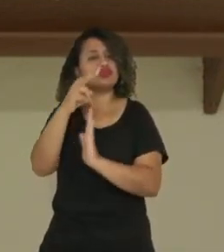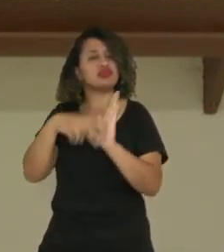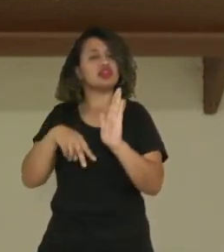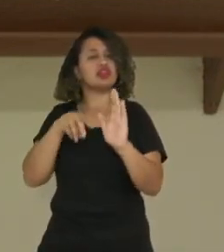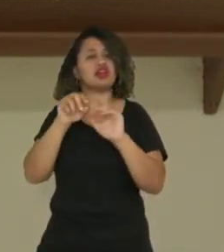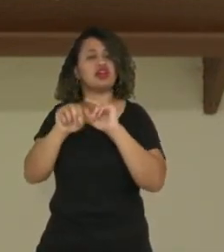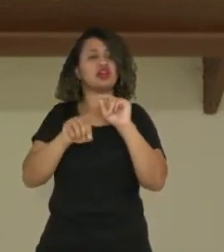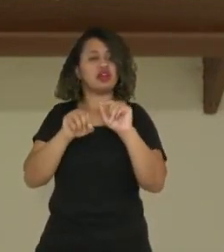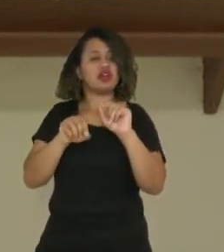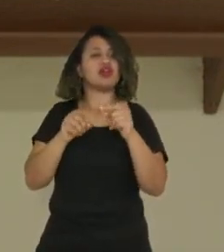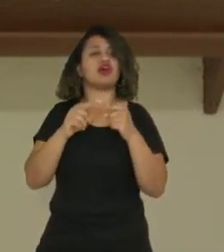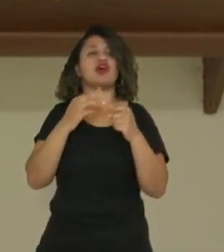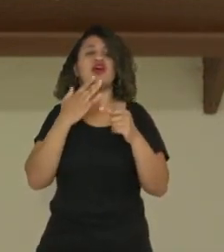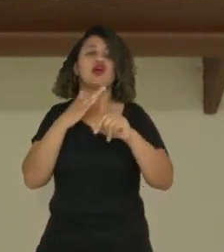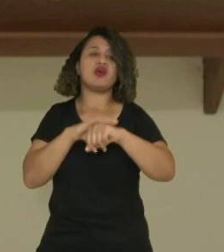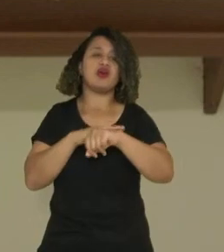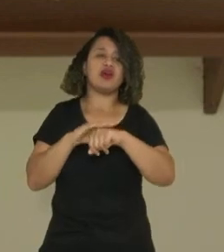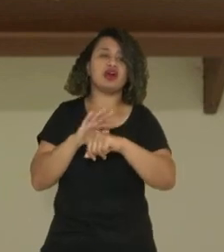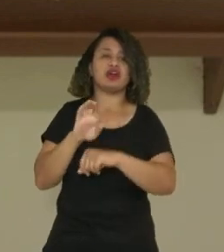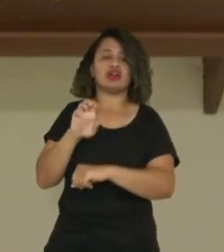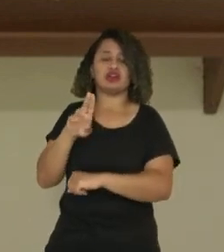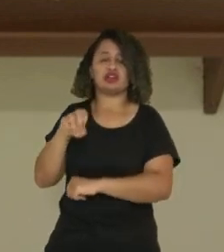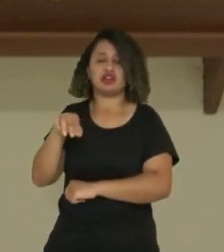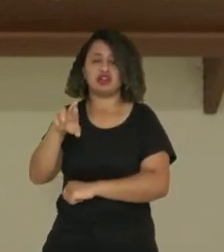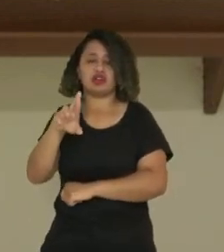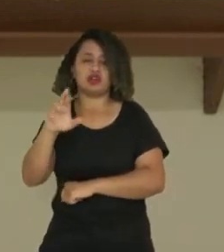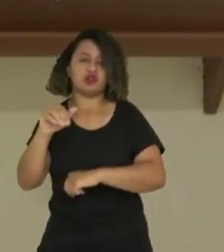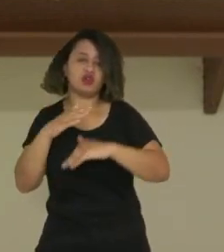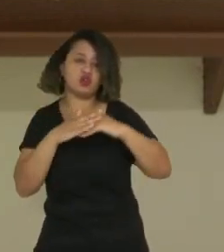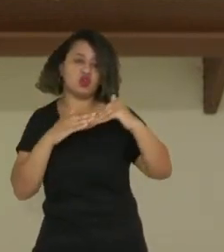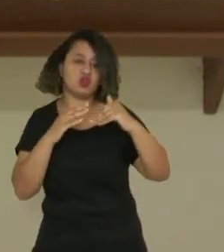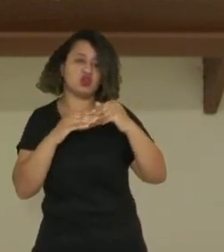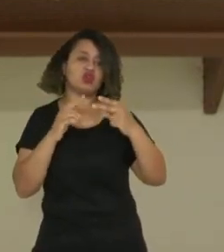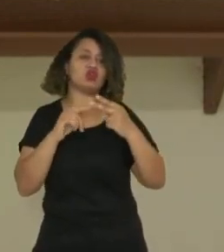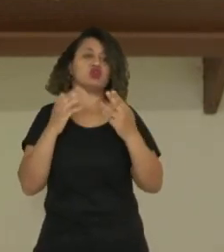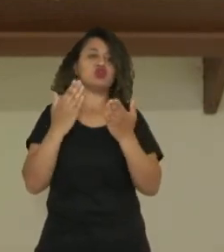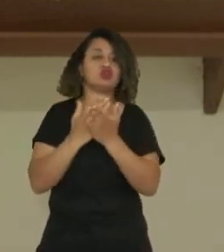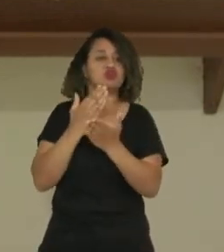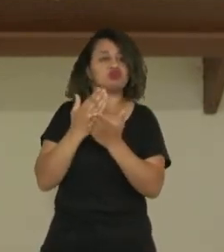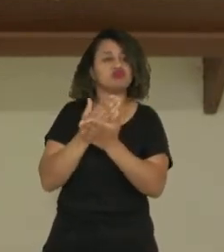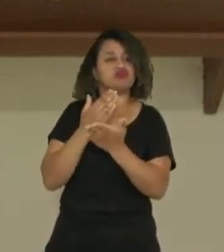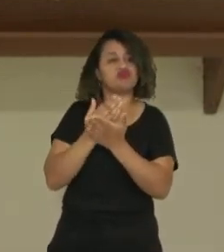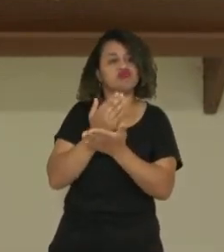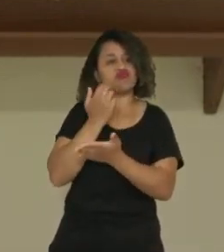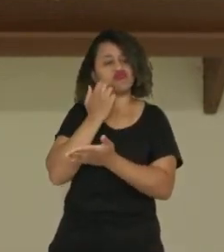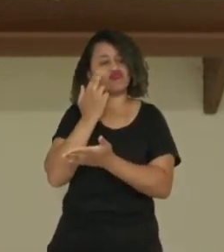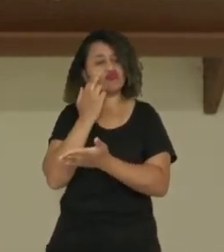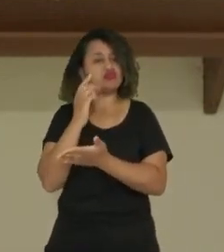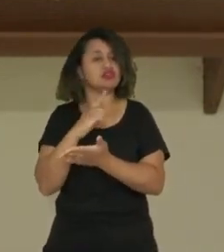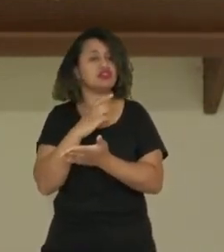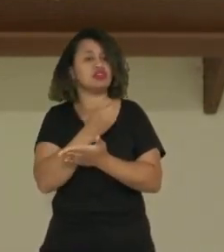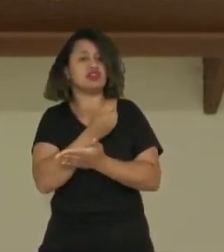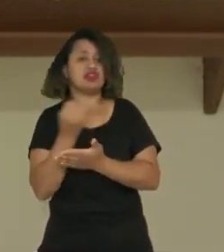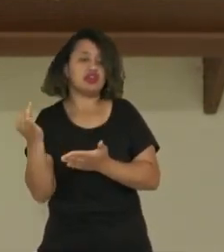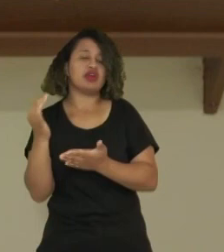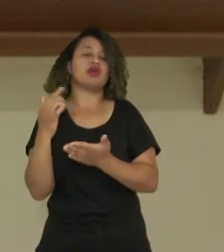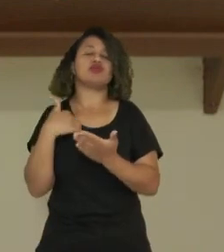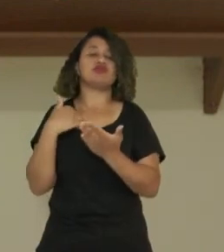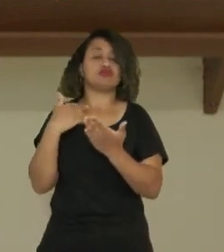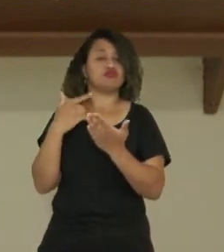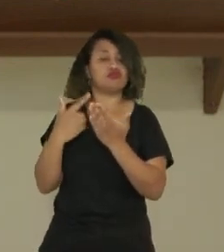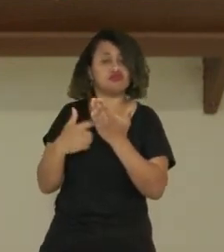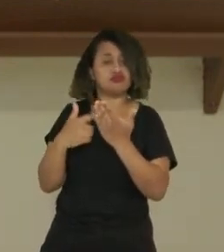obra A Cor da Ternura, tá? Cadernos Negros, algumas antologias que ela